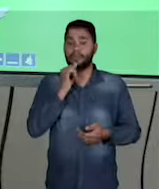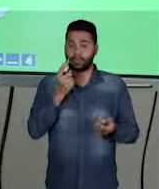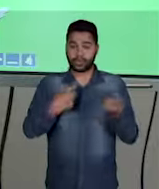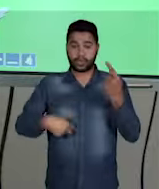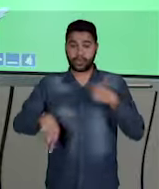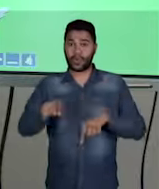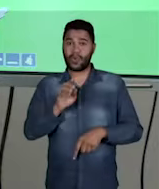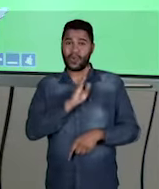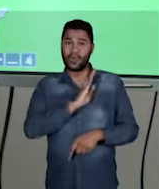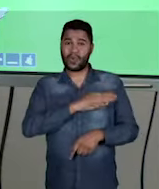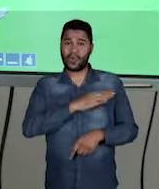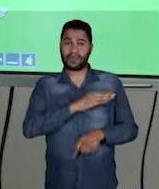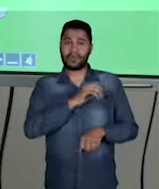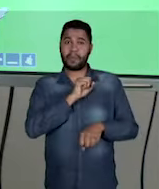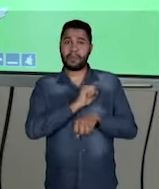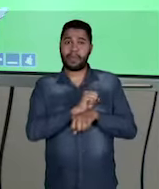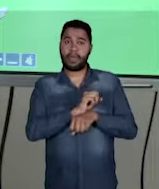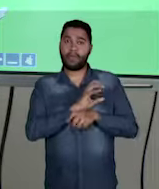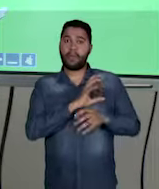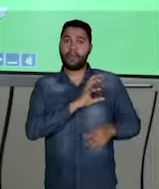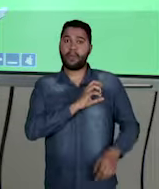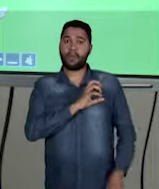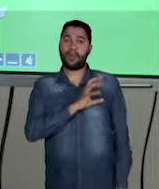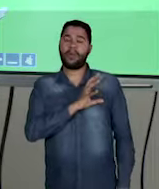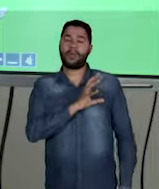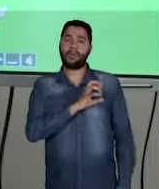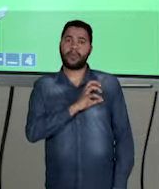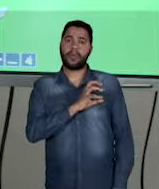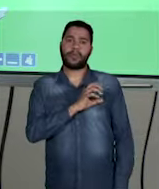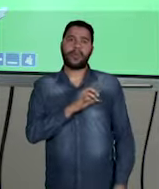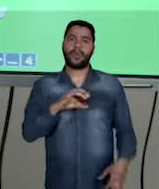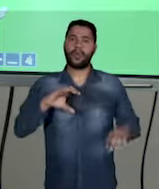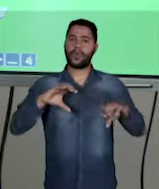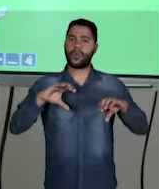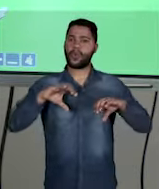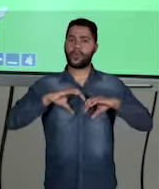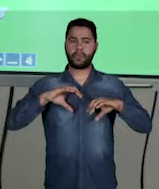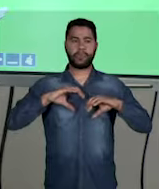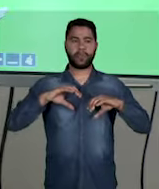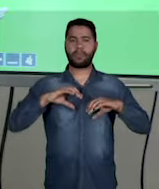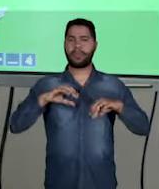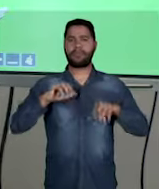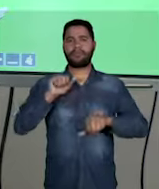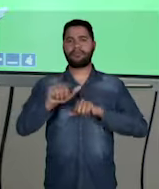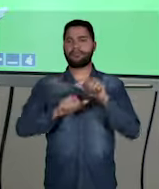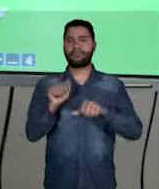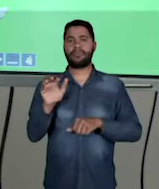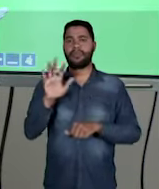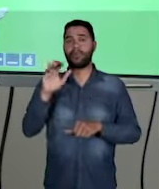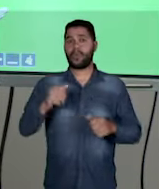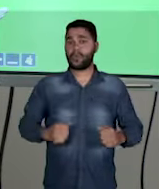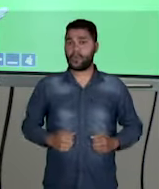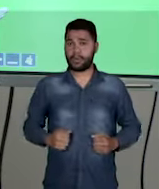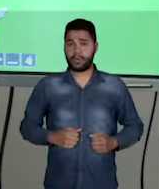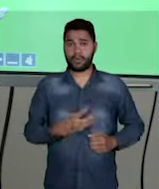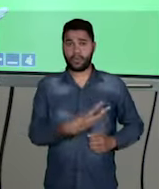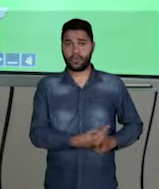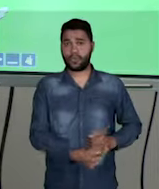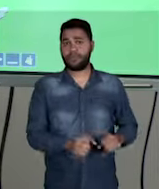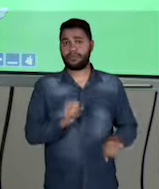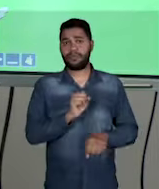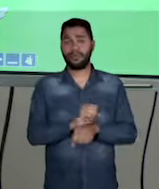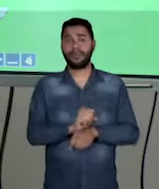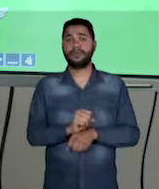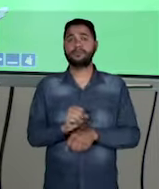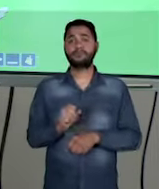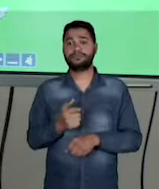circulatório, se o coração parar de bombear o sangue, o pulmão, ele vai parar de fazer troca, o rim vai também parar. Ou se